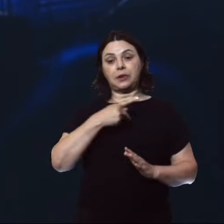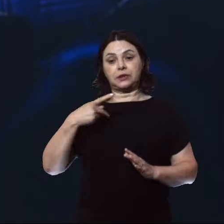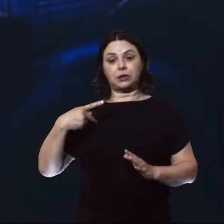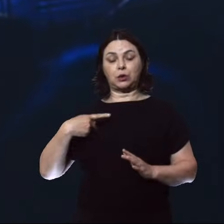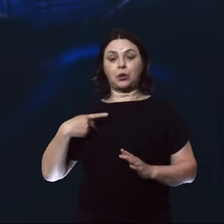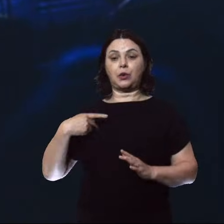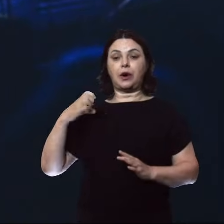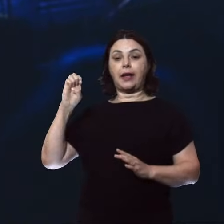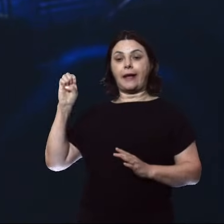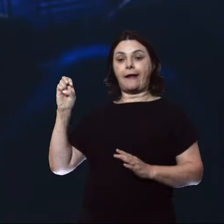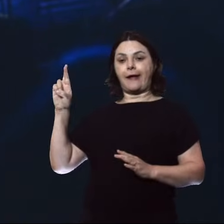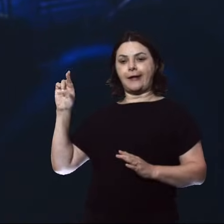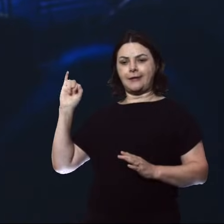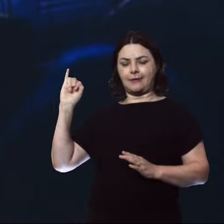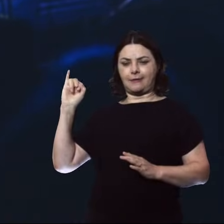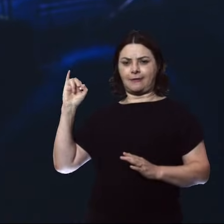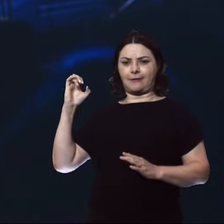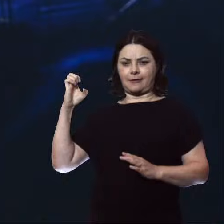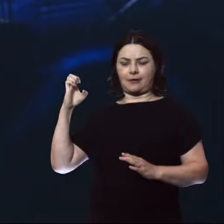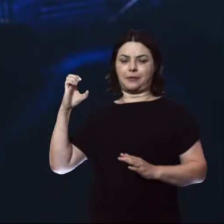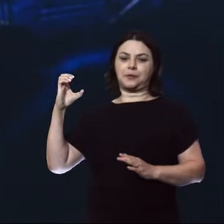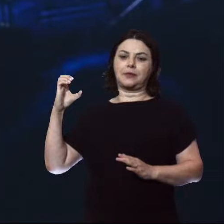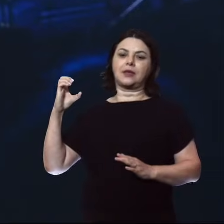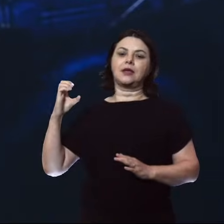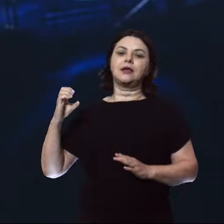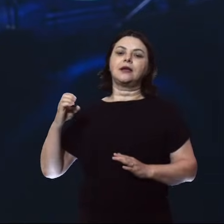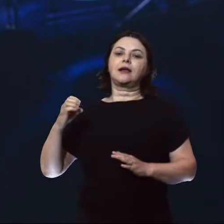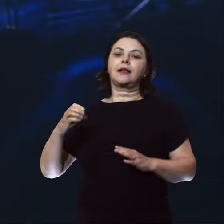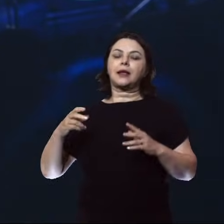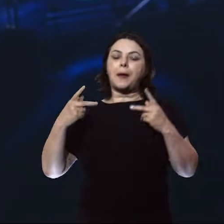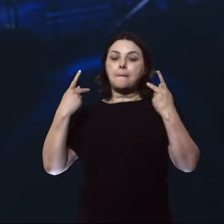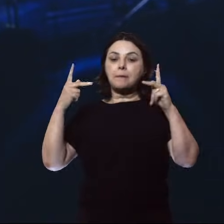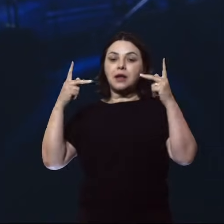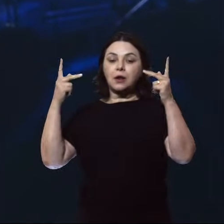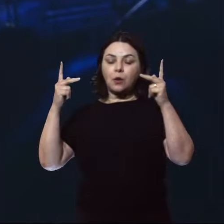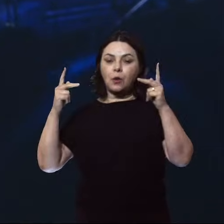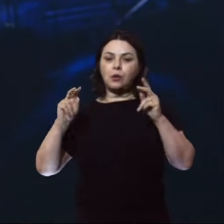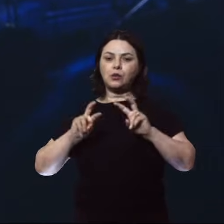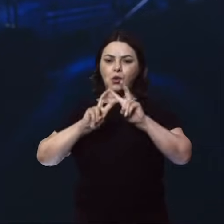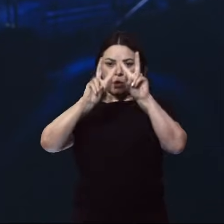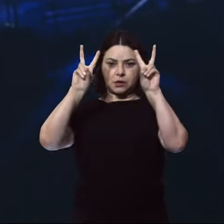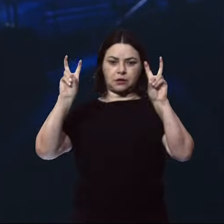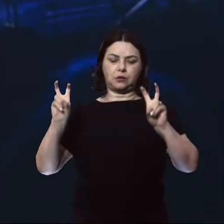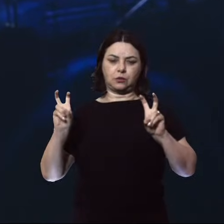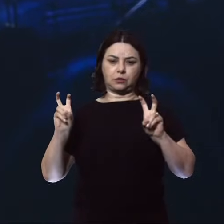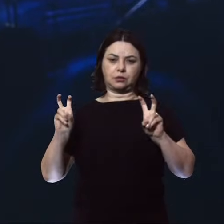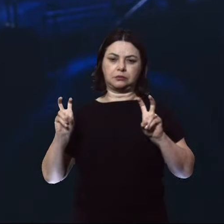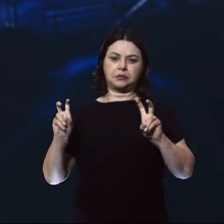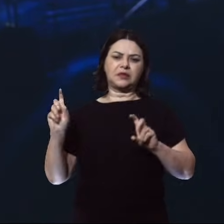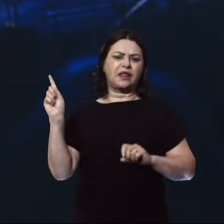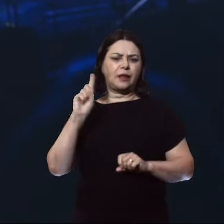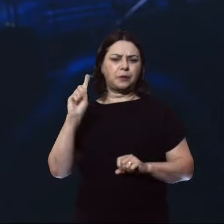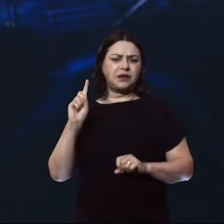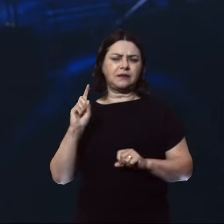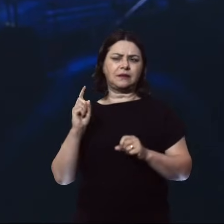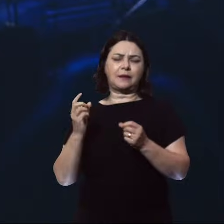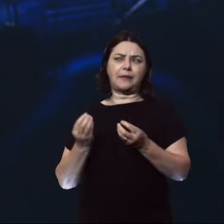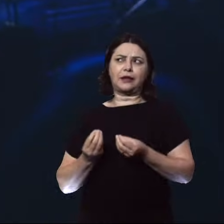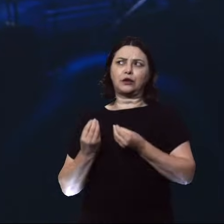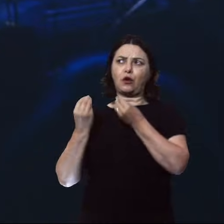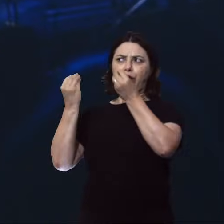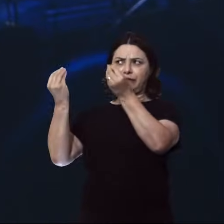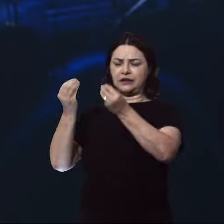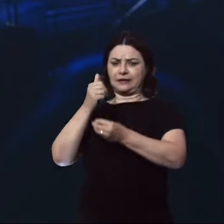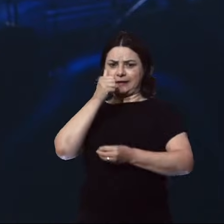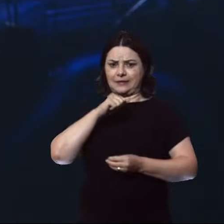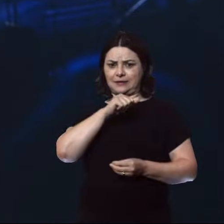gente não precisa mais oferecer animais mortos, mas a gente precisa continuar acendendo altares de adoração e entrega através